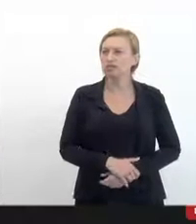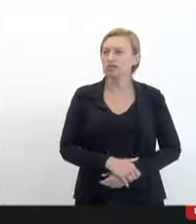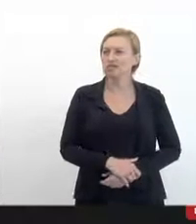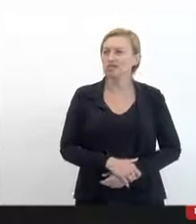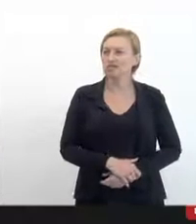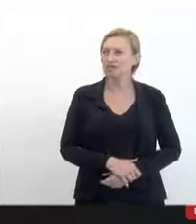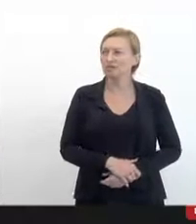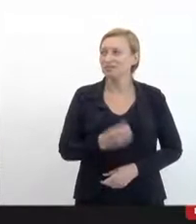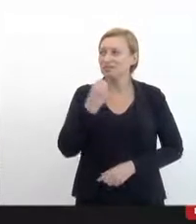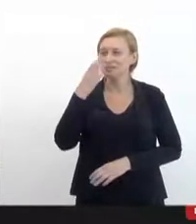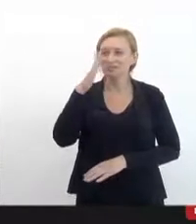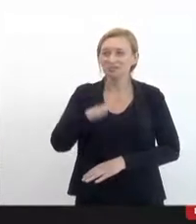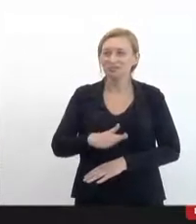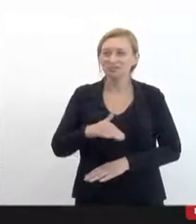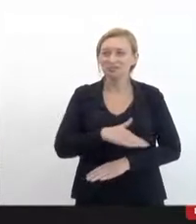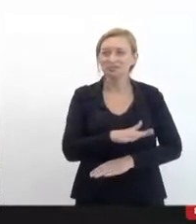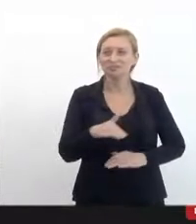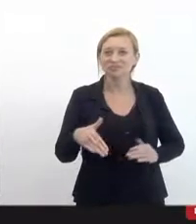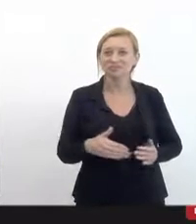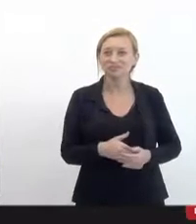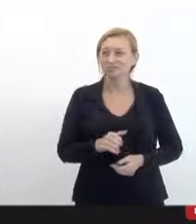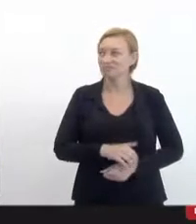Boa tarde, gente. Boa tarde a todos.